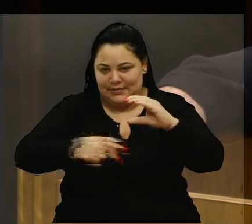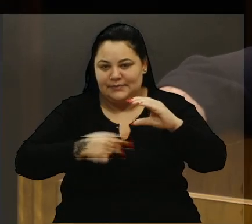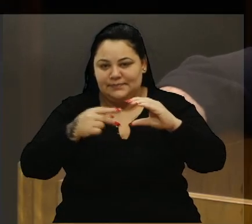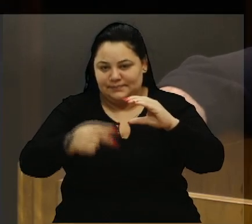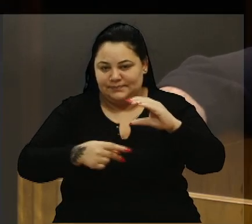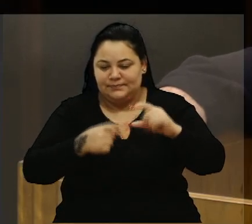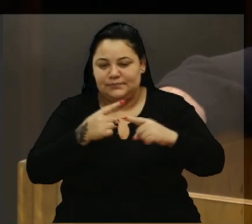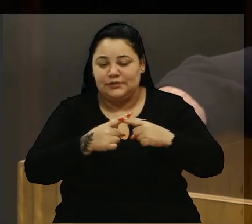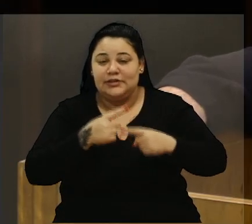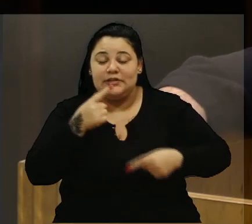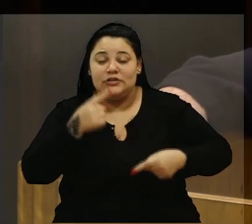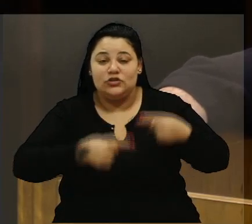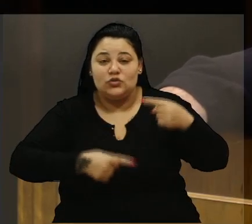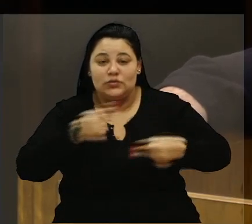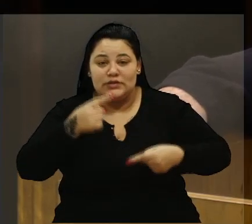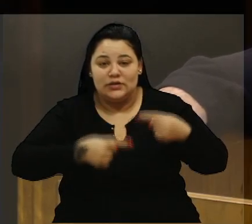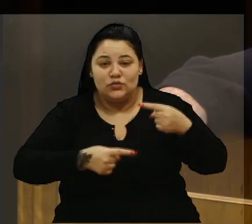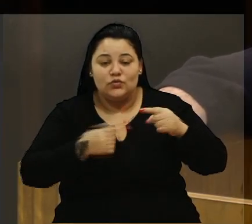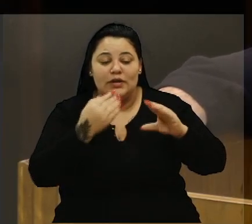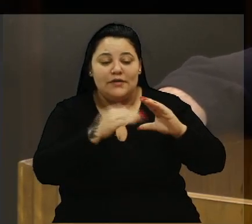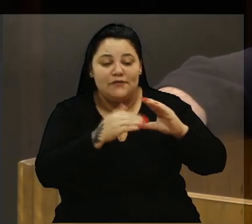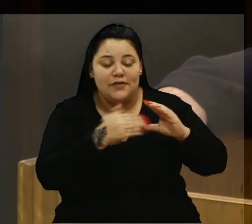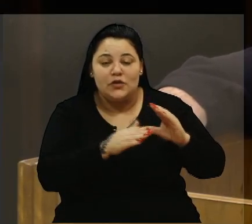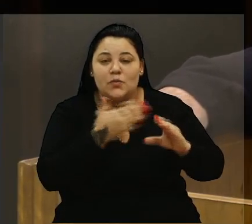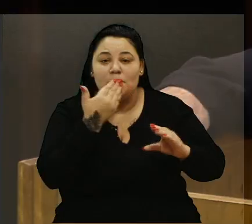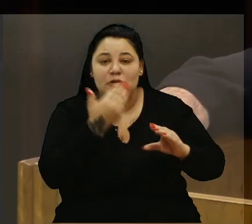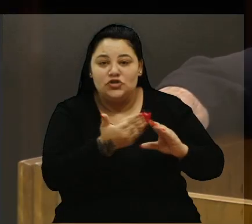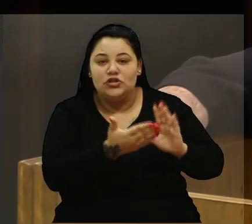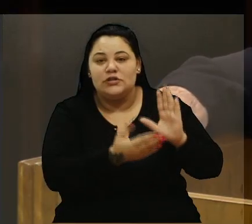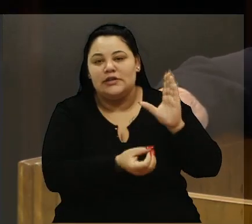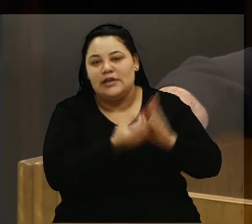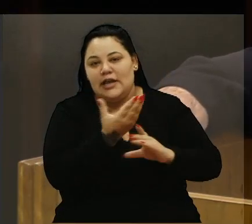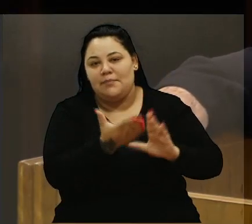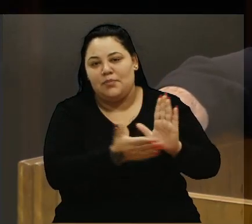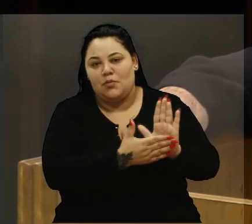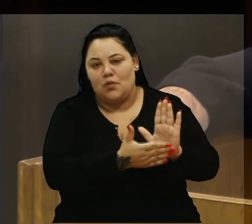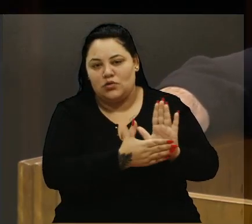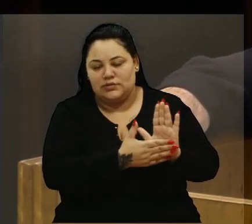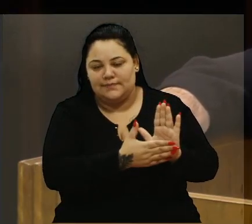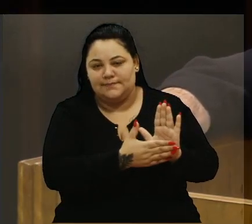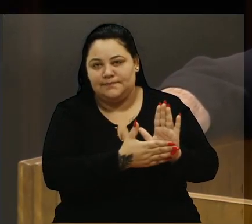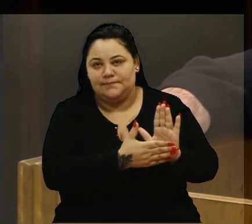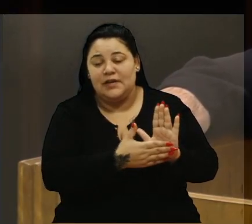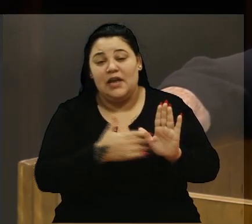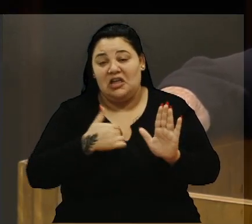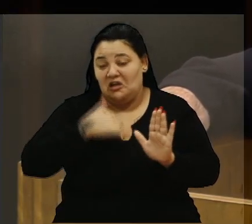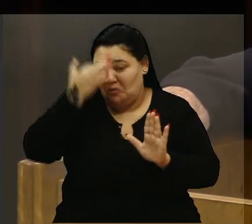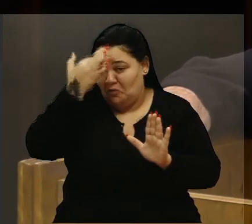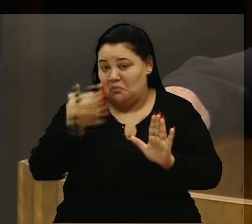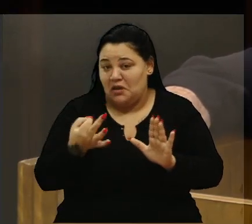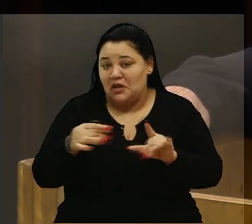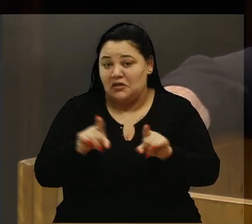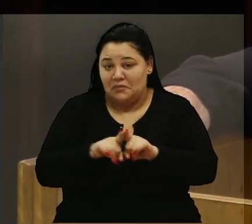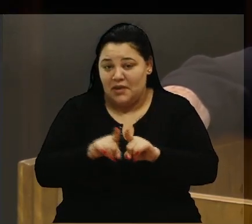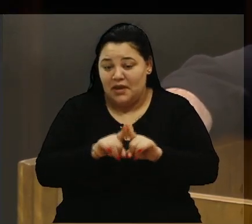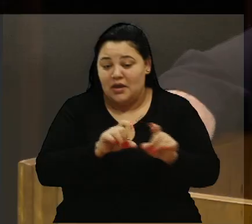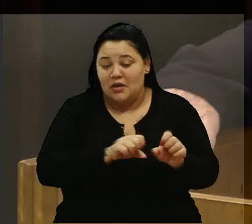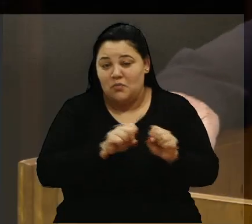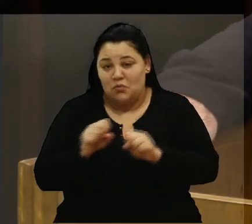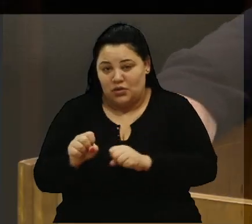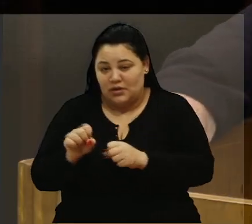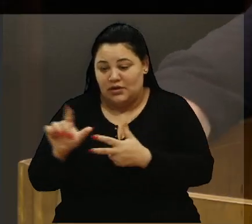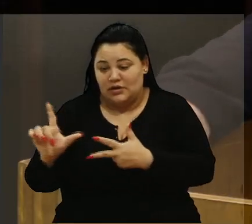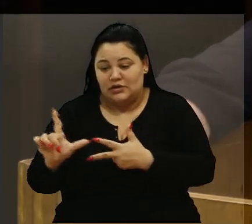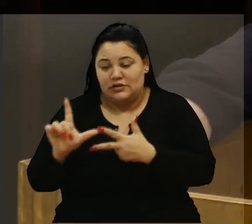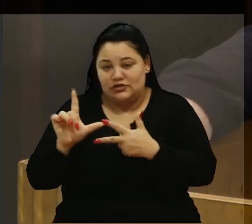de discussão, de encaminhamentos, de propostas. Eu entendo que o Poder Legislativo joga